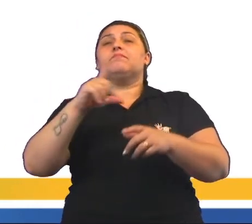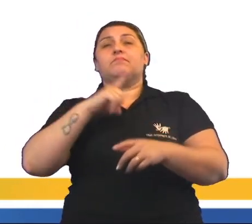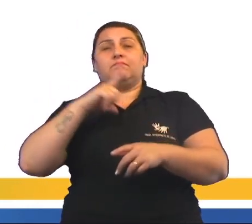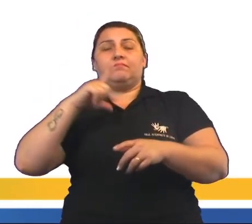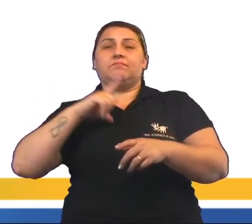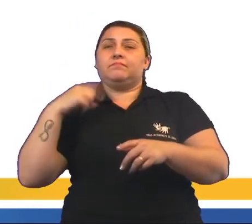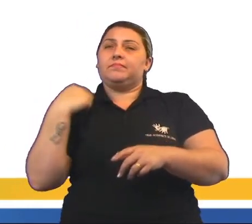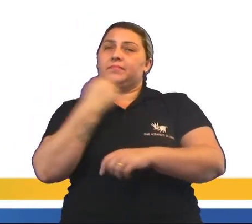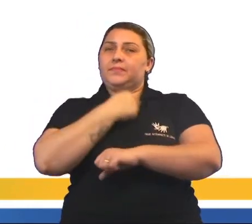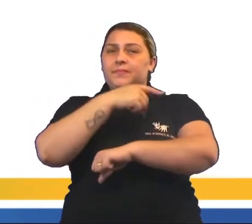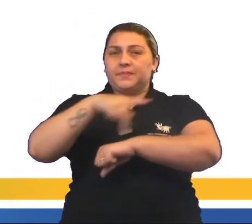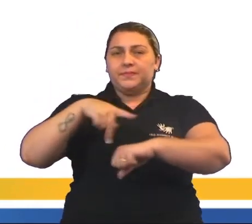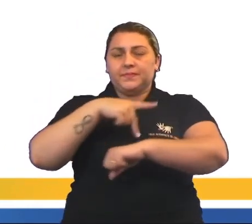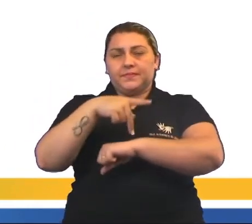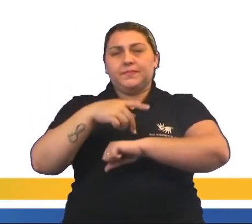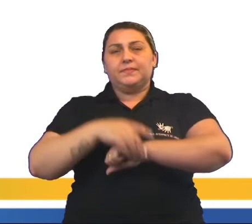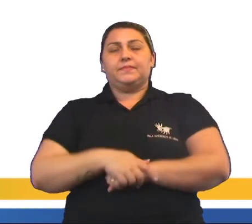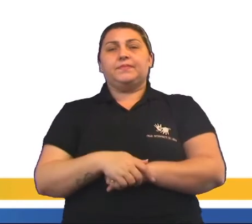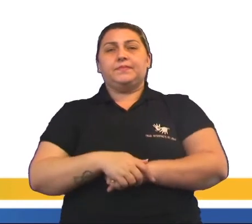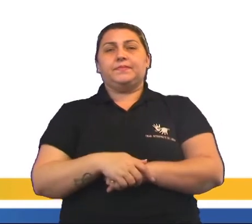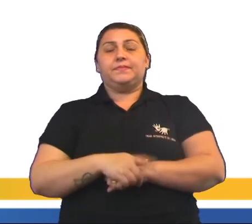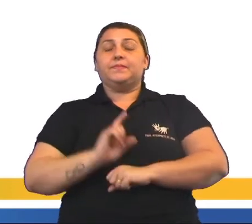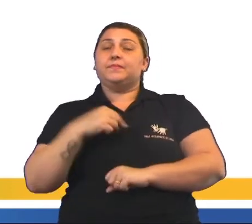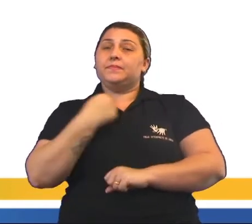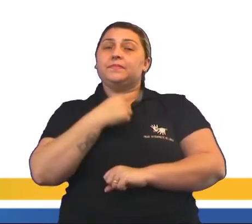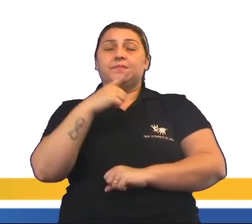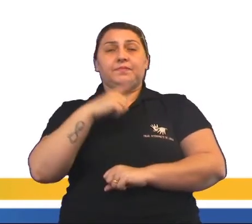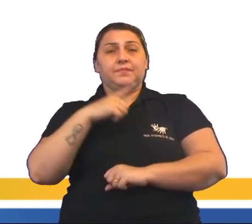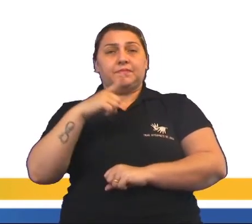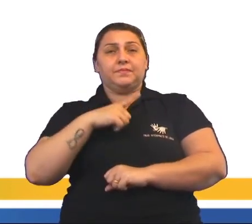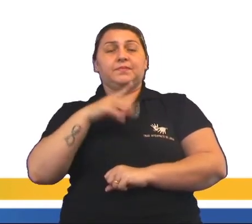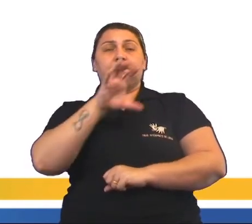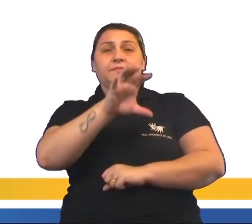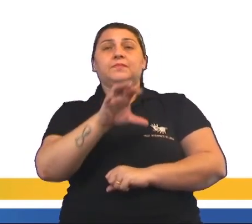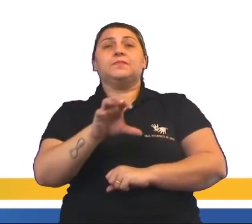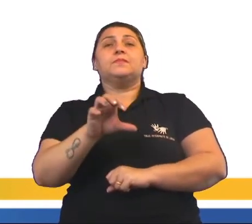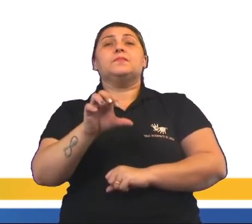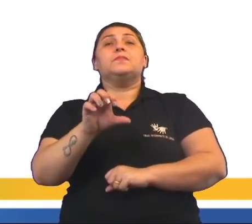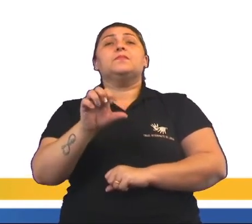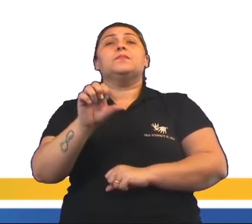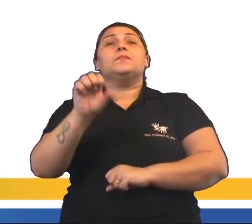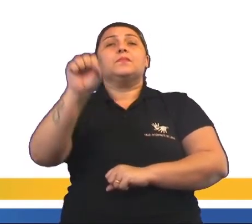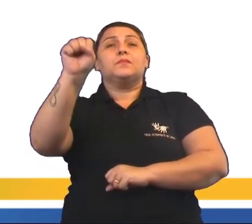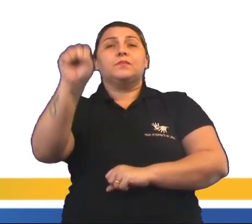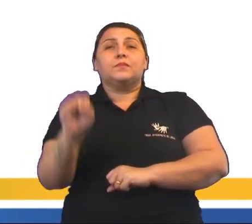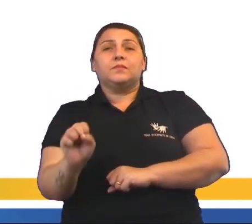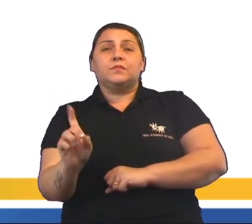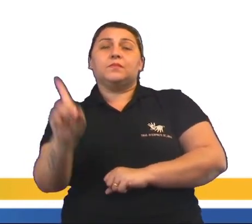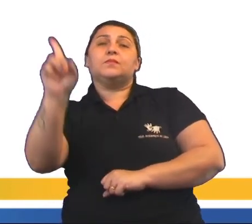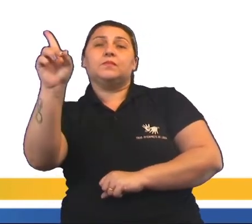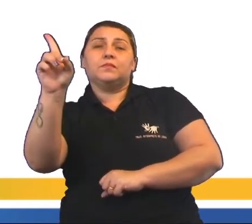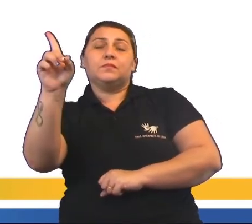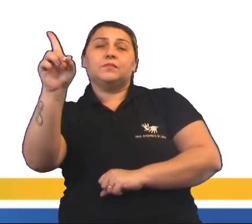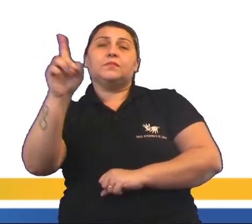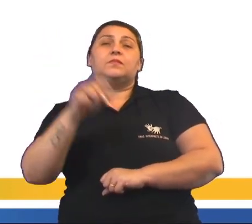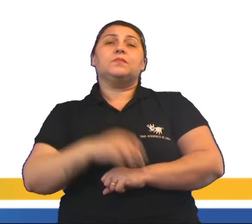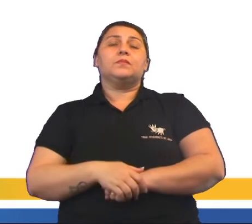nosso país. Em compensação, nós temos a região Sudeste movimentando de